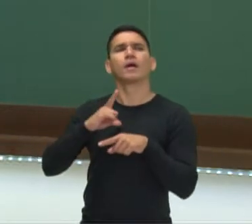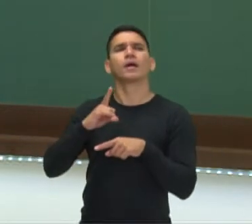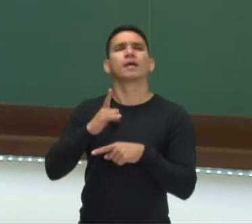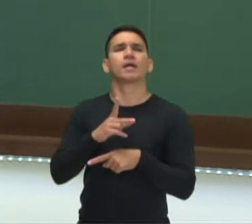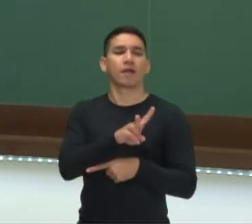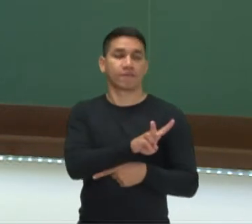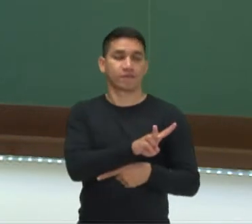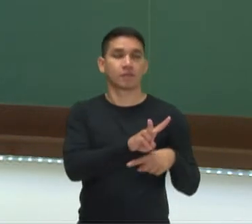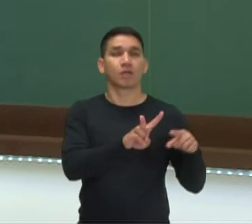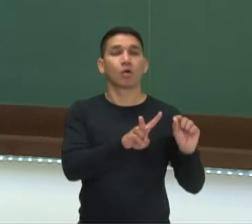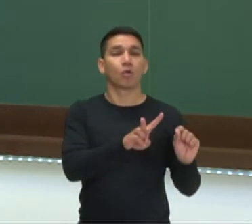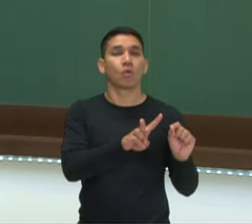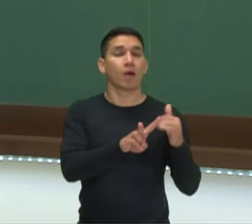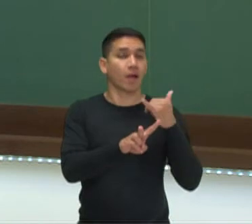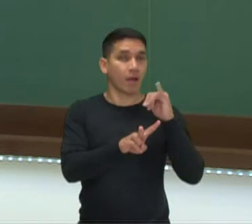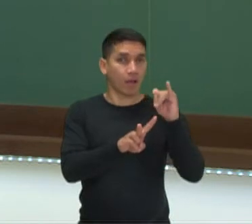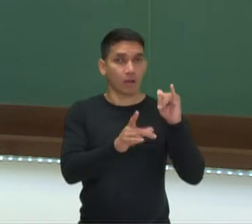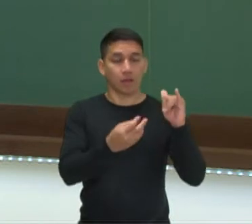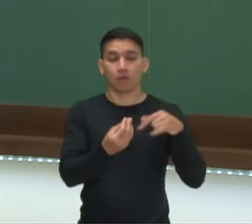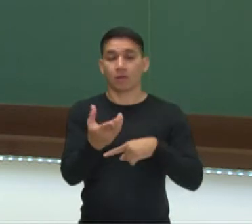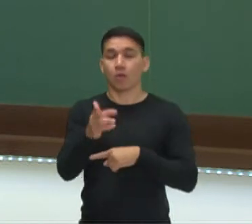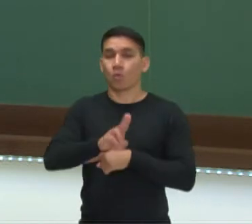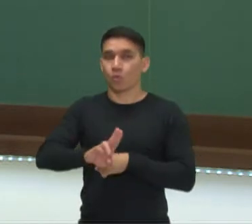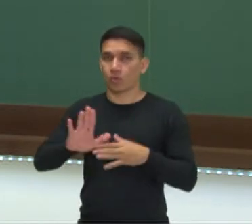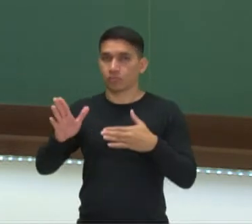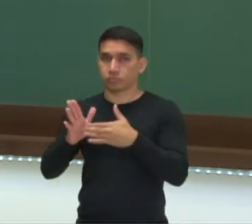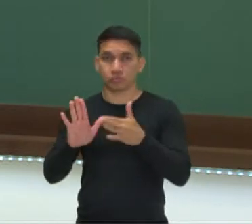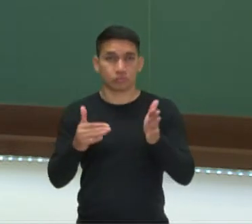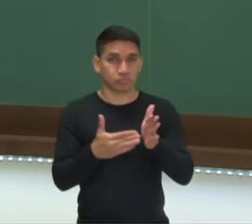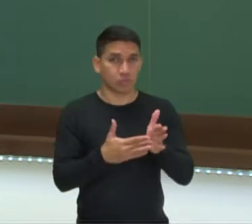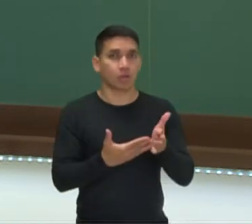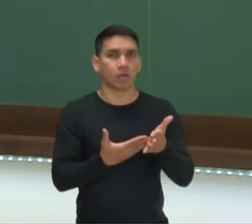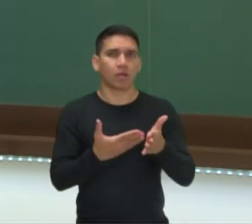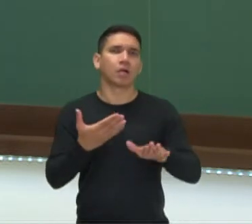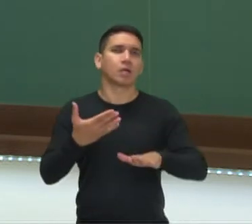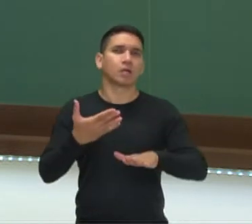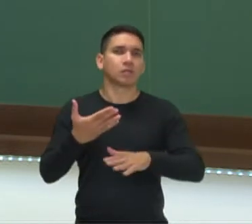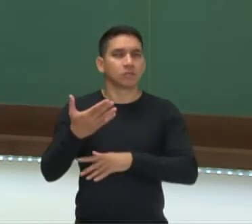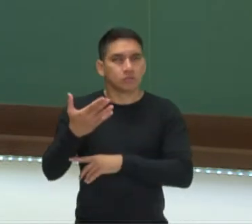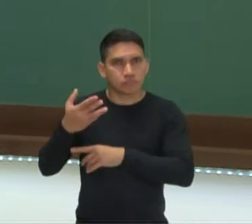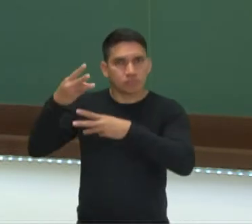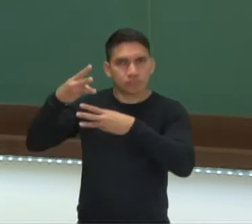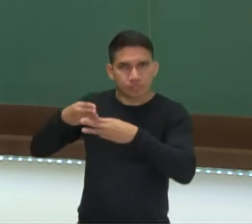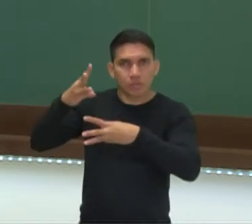elétrica que eu colocar nas extremidades de um resistor, de um condutor ôhmico,